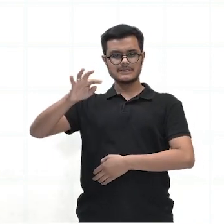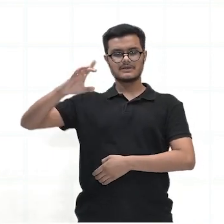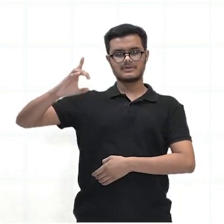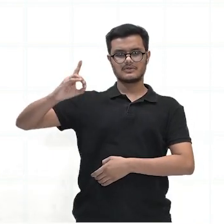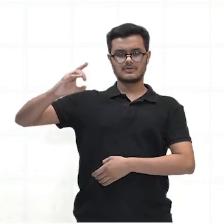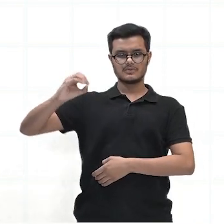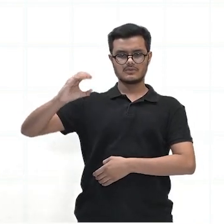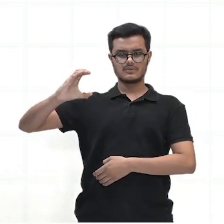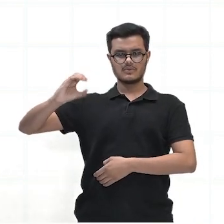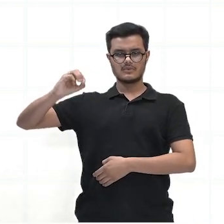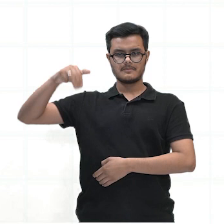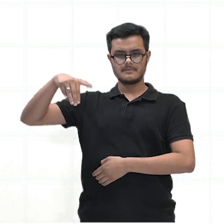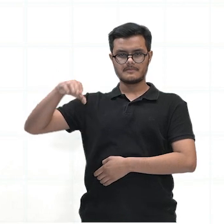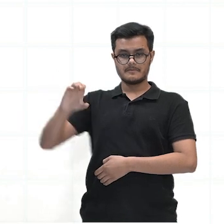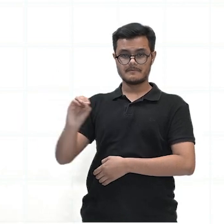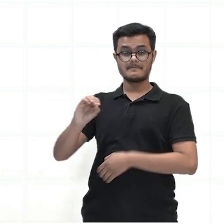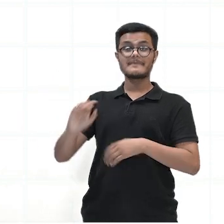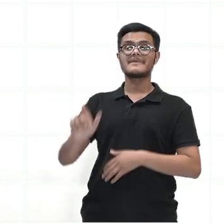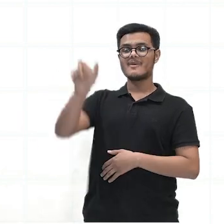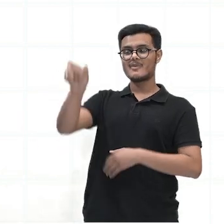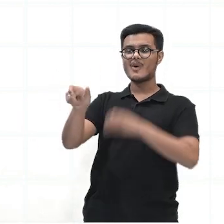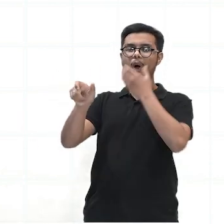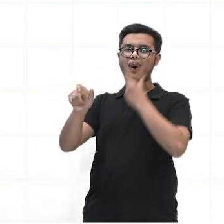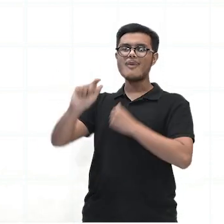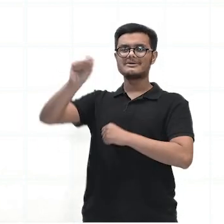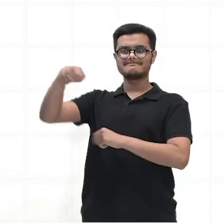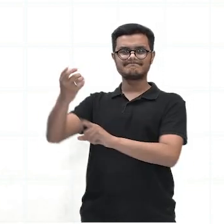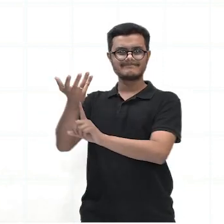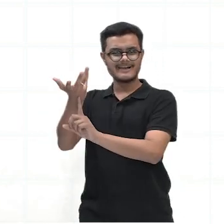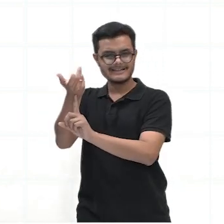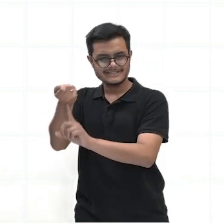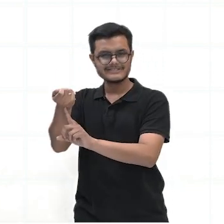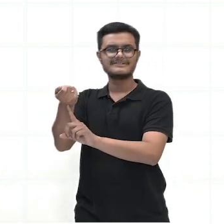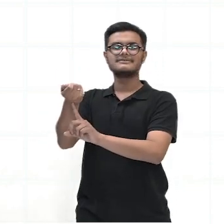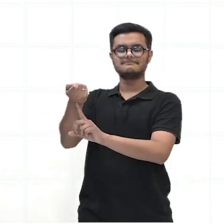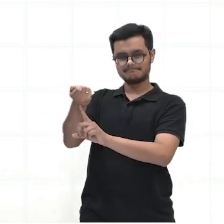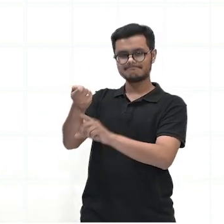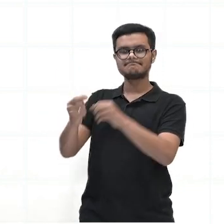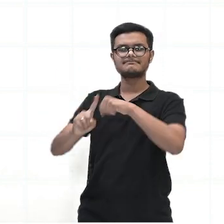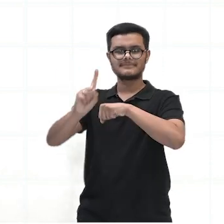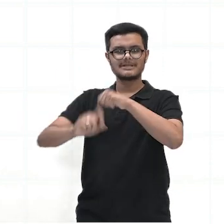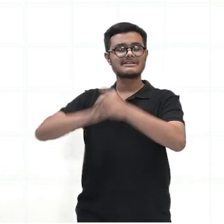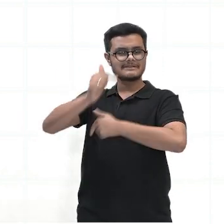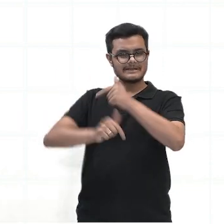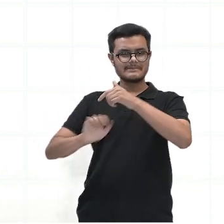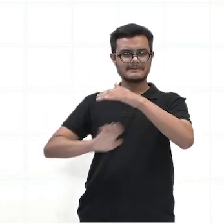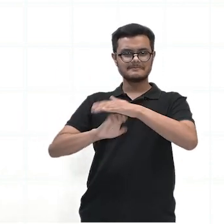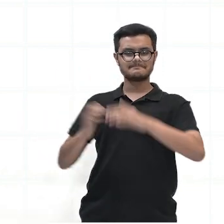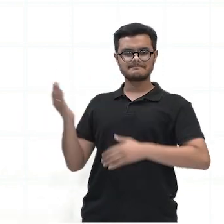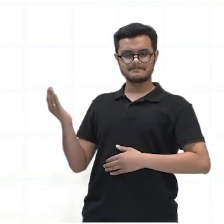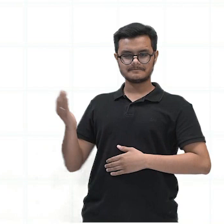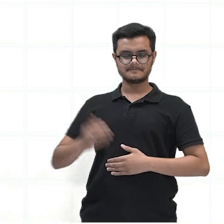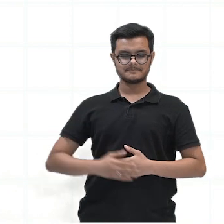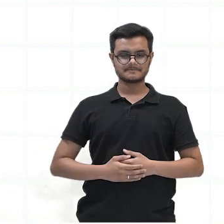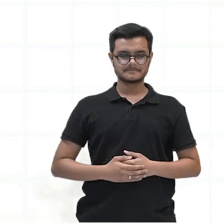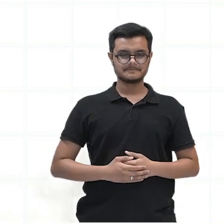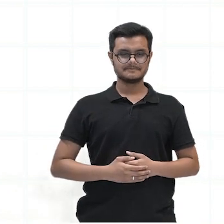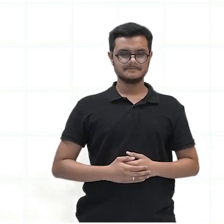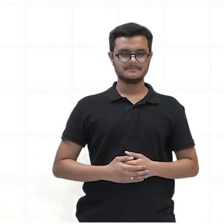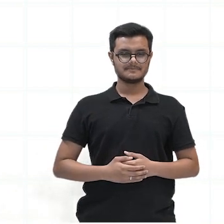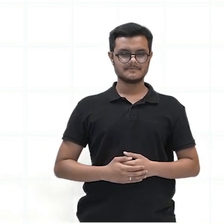esse artista que criou o primeiro emoji trabalhava. Right? Vamos continuar um pouquinho mais sabendo da história